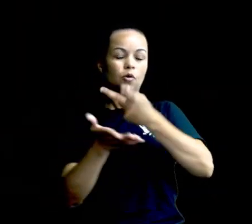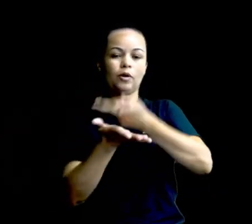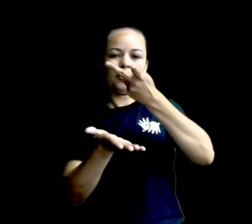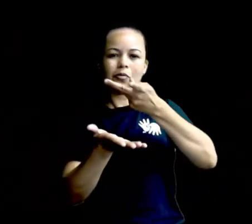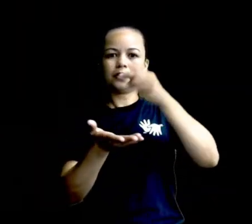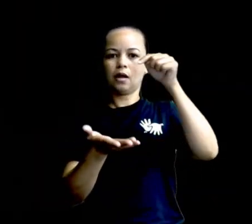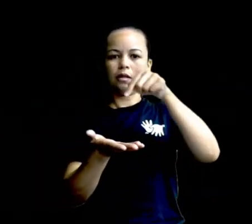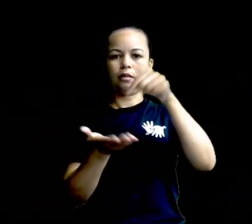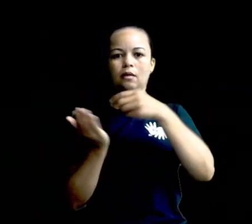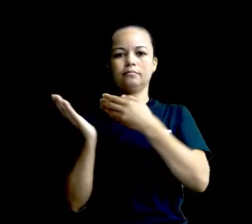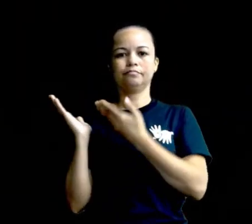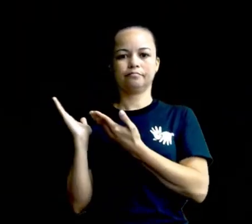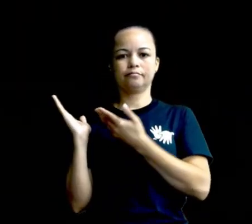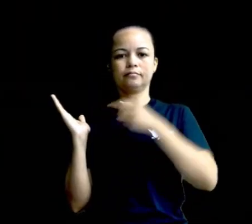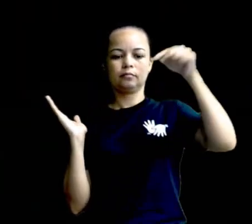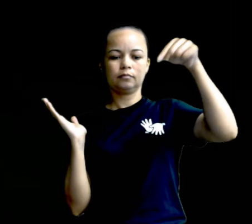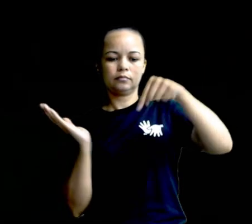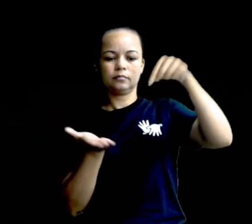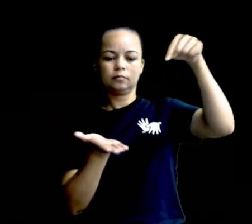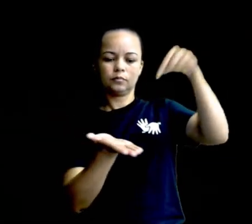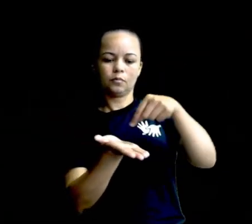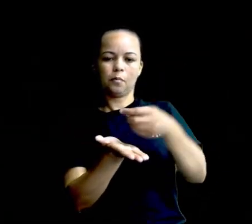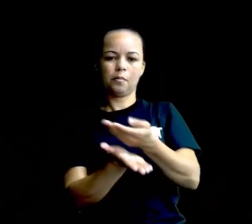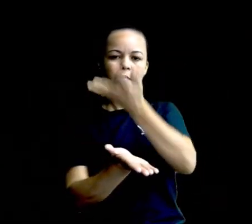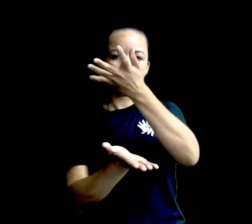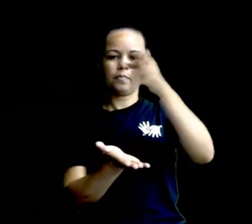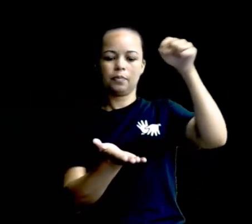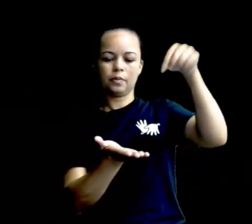são independentes. Olha o que acontece aqui, ó.